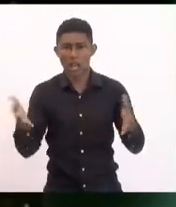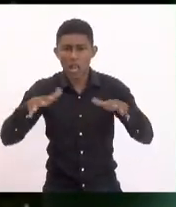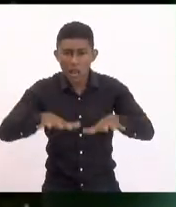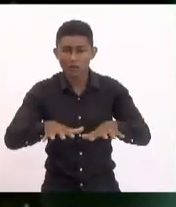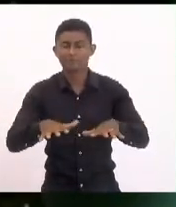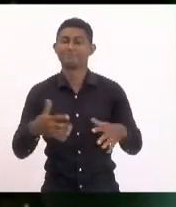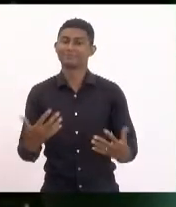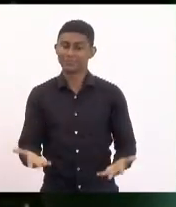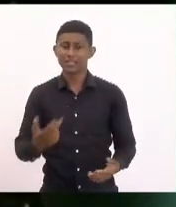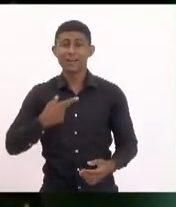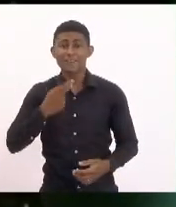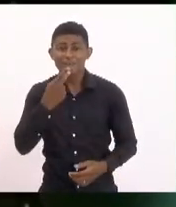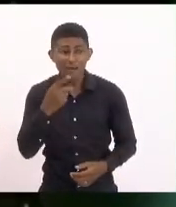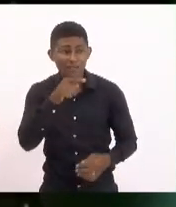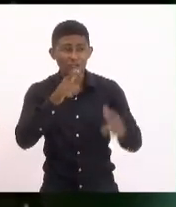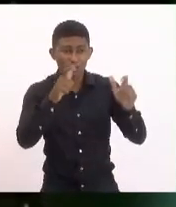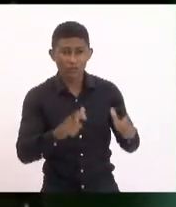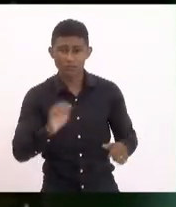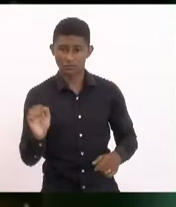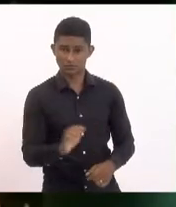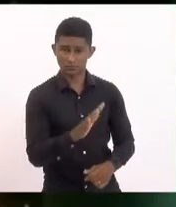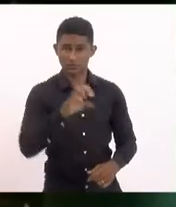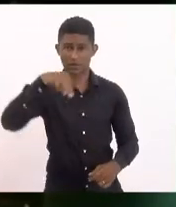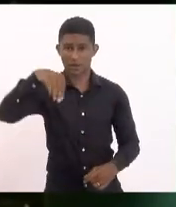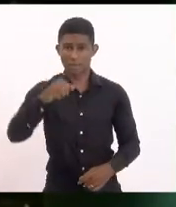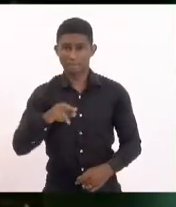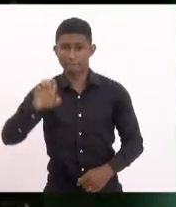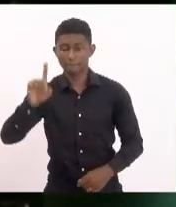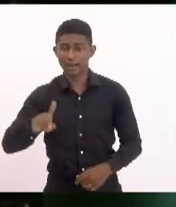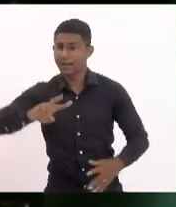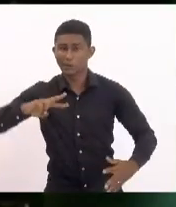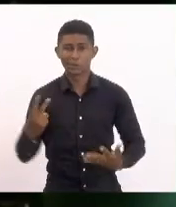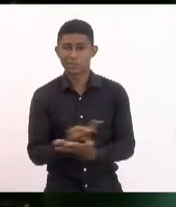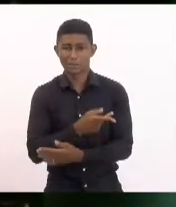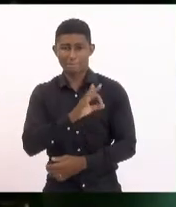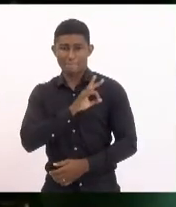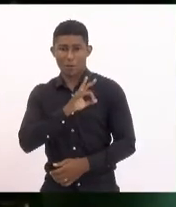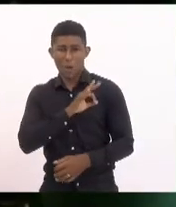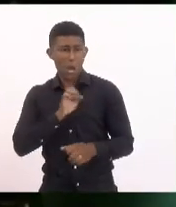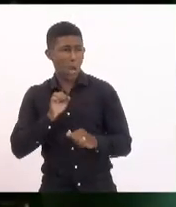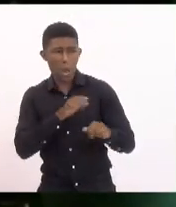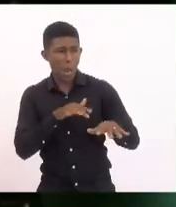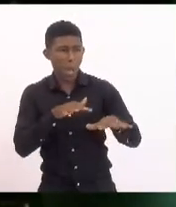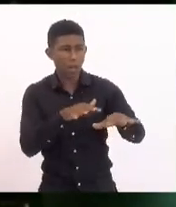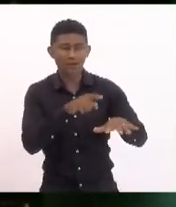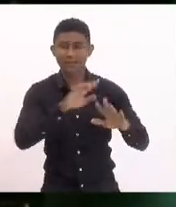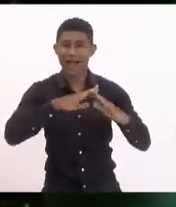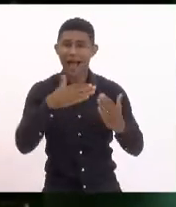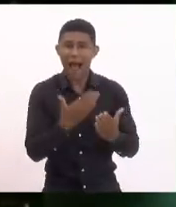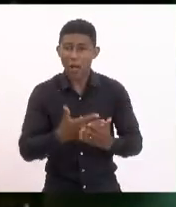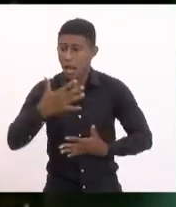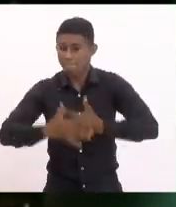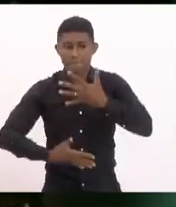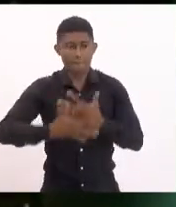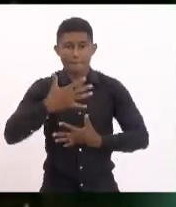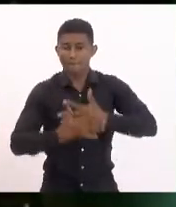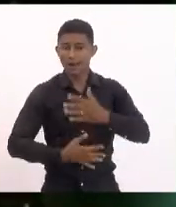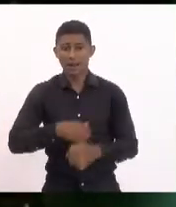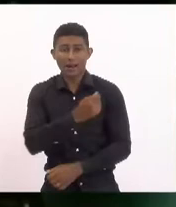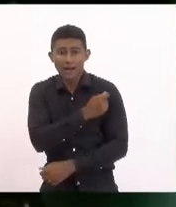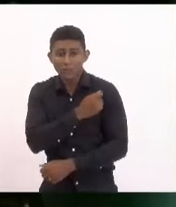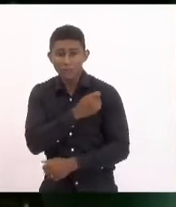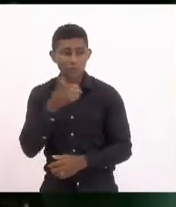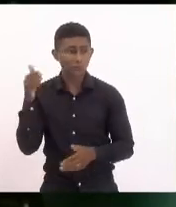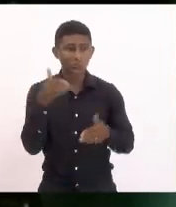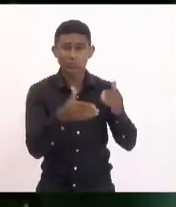tem operações policiais que muitas vezes atrapalham as aulas desses alunos. Muitas vezes, os alunos dessas